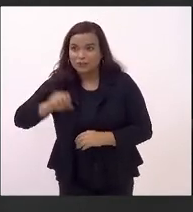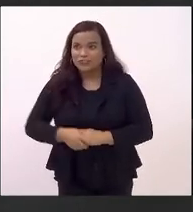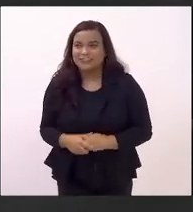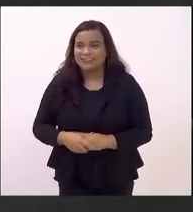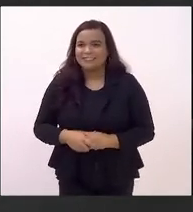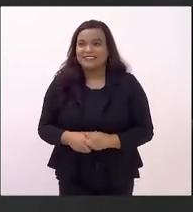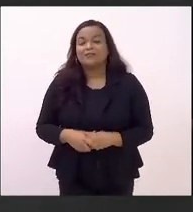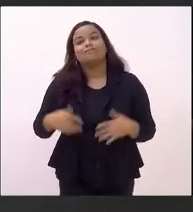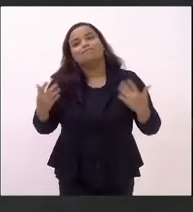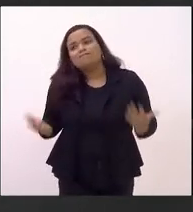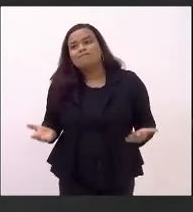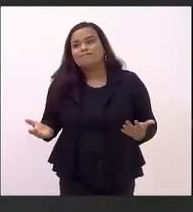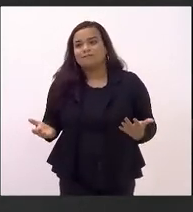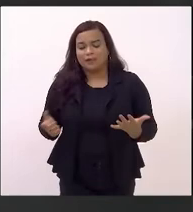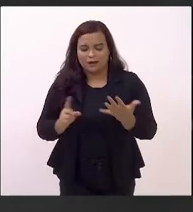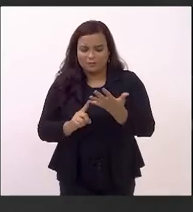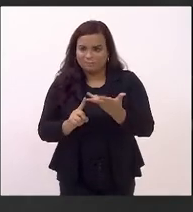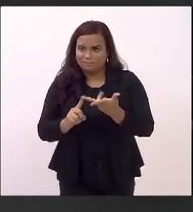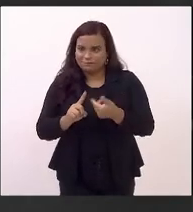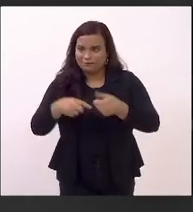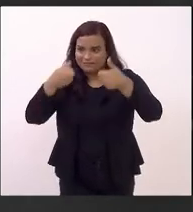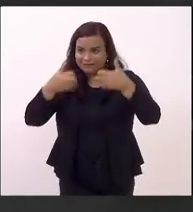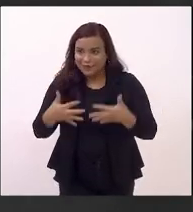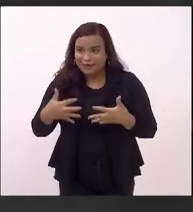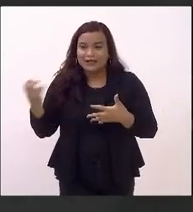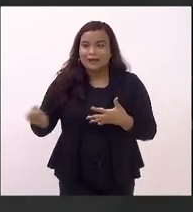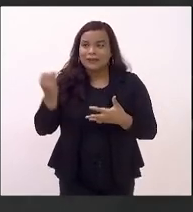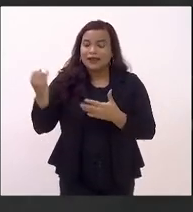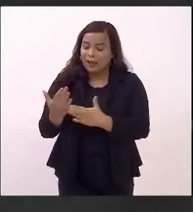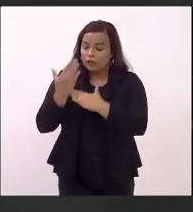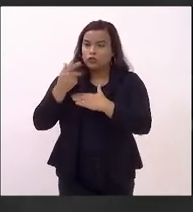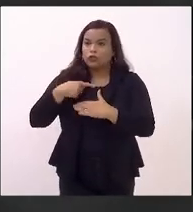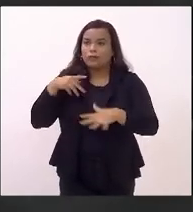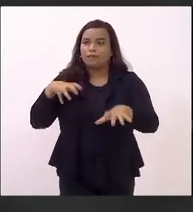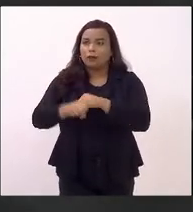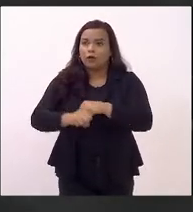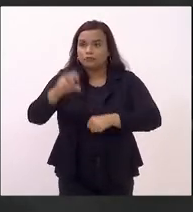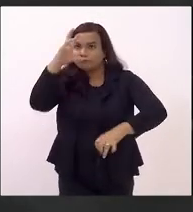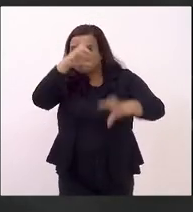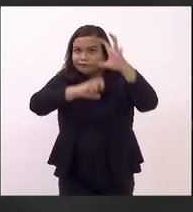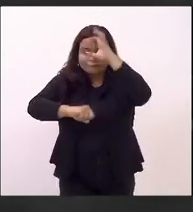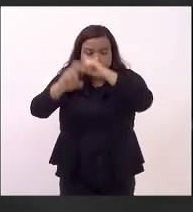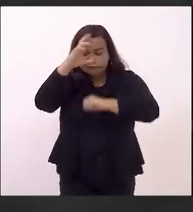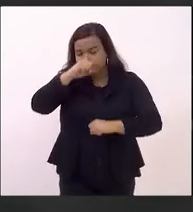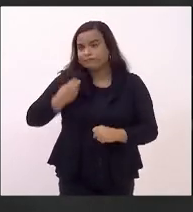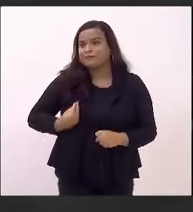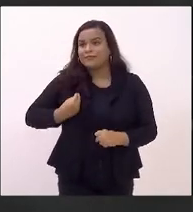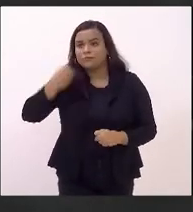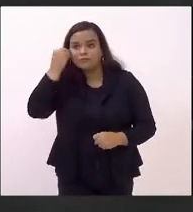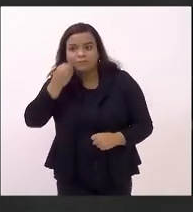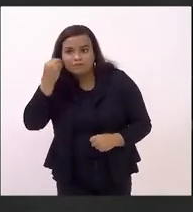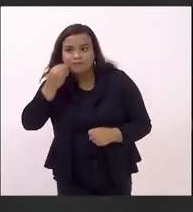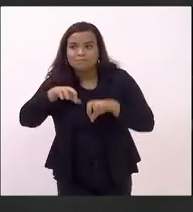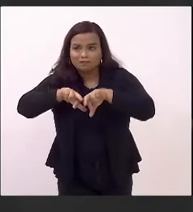Então, esses segmentos foram muito importantes na minha formação. Na minha formação.